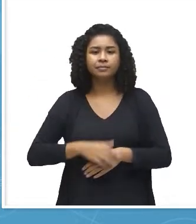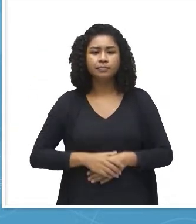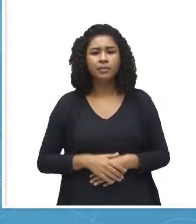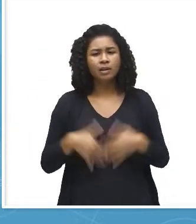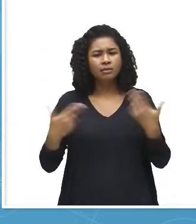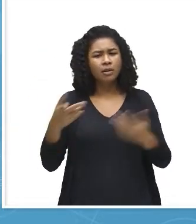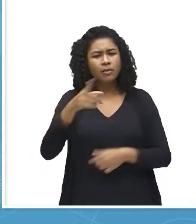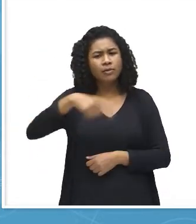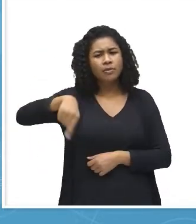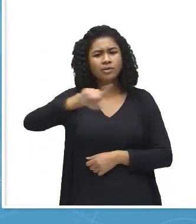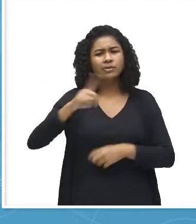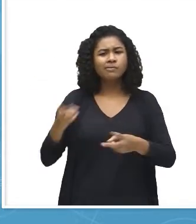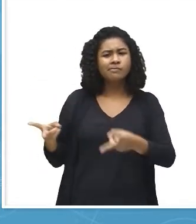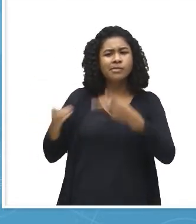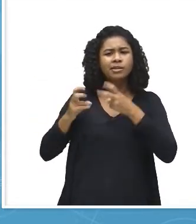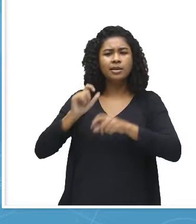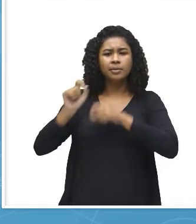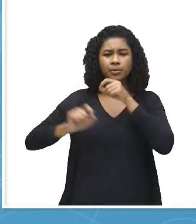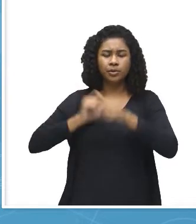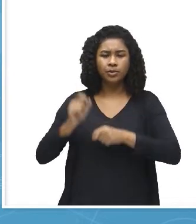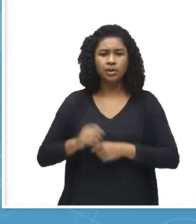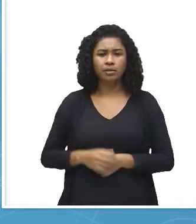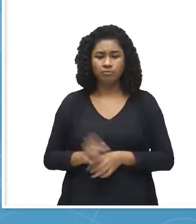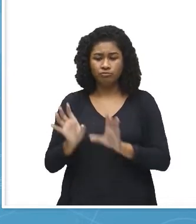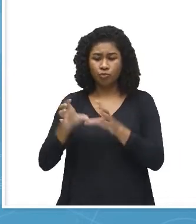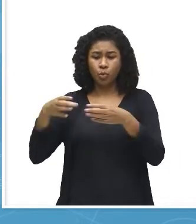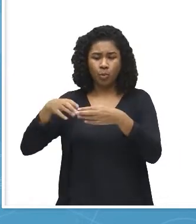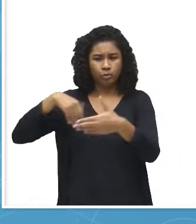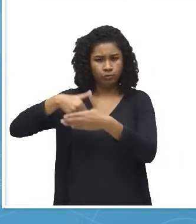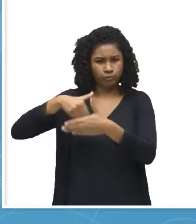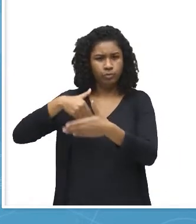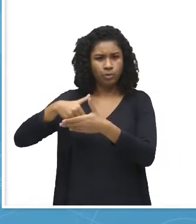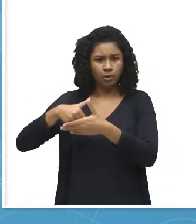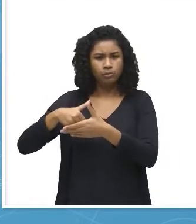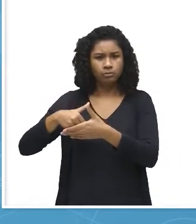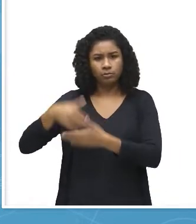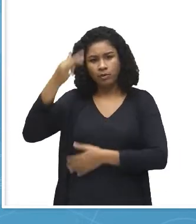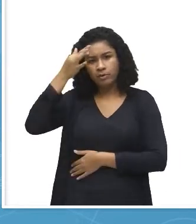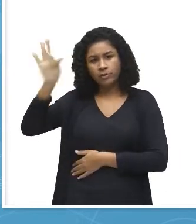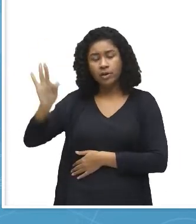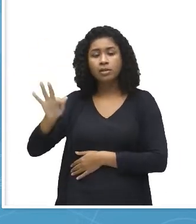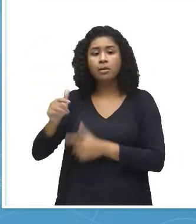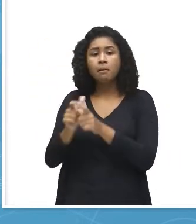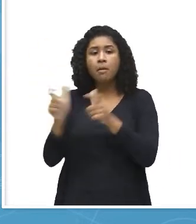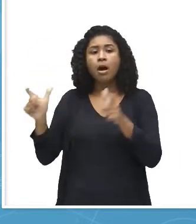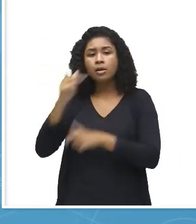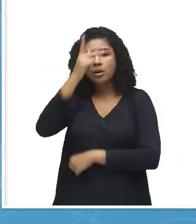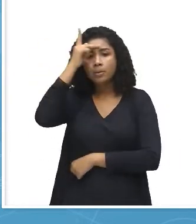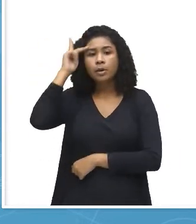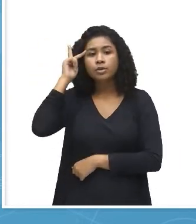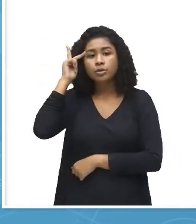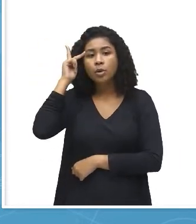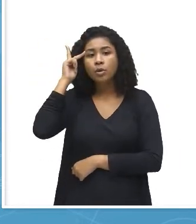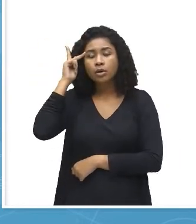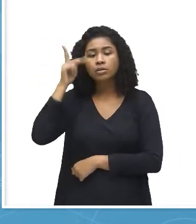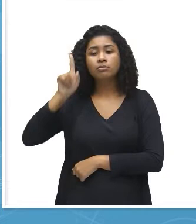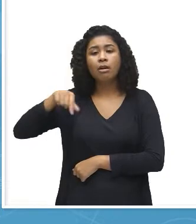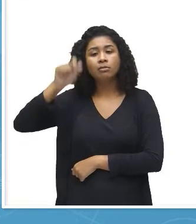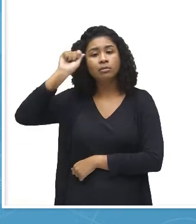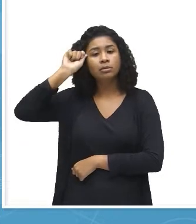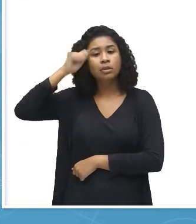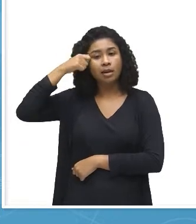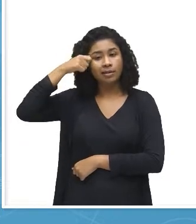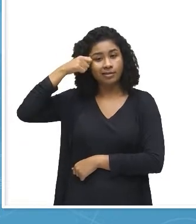galera, que grande parte da seleção francesa era composta por jogadores de origem negra. A gente pode